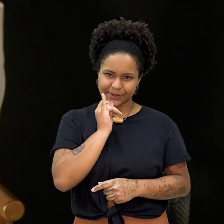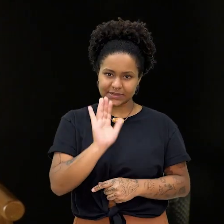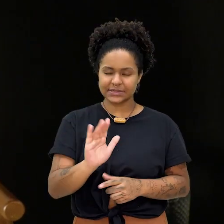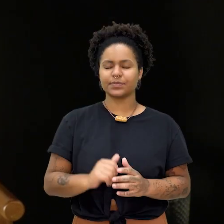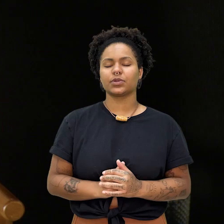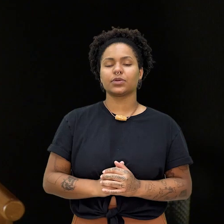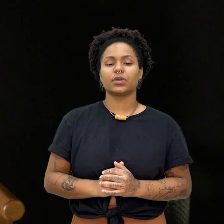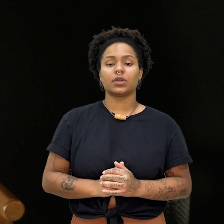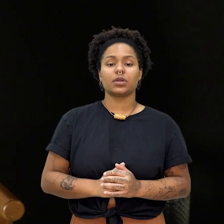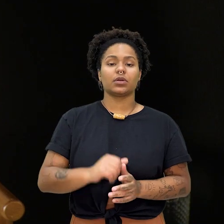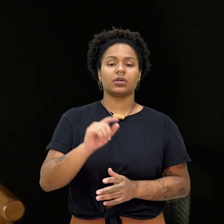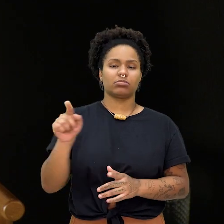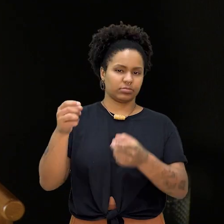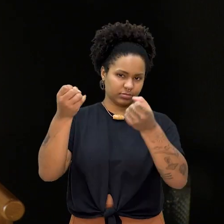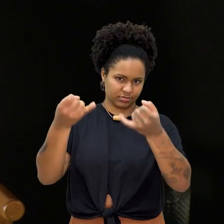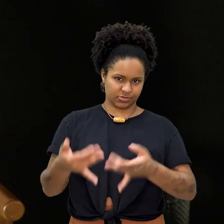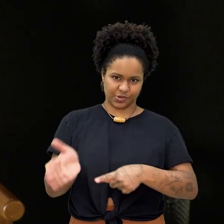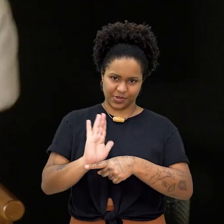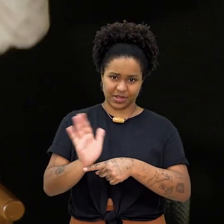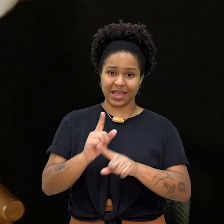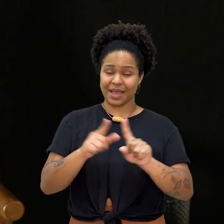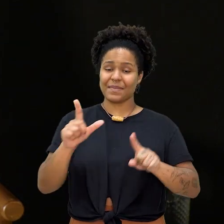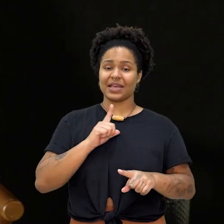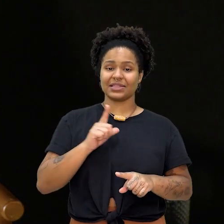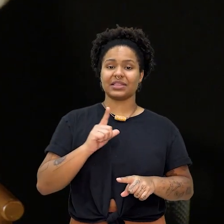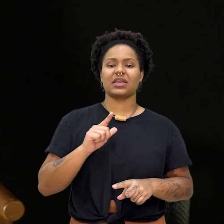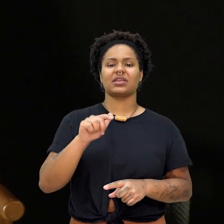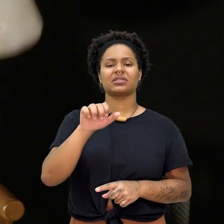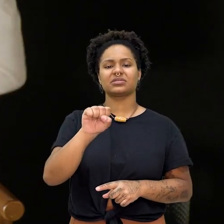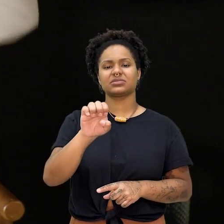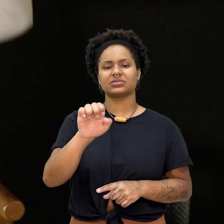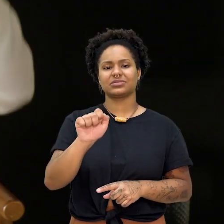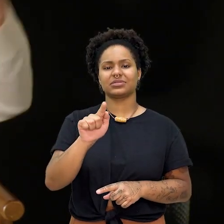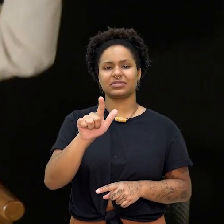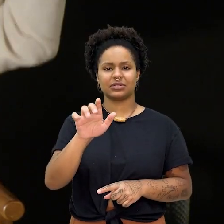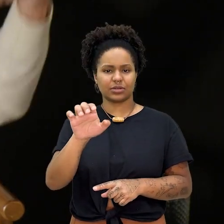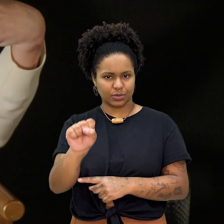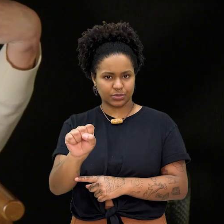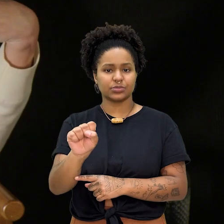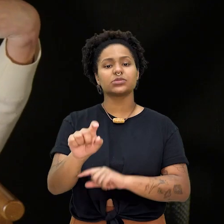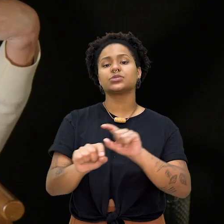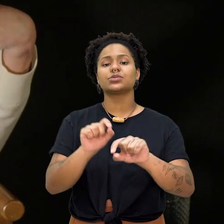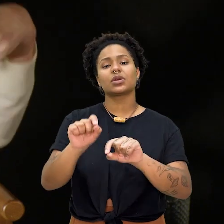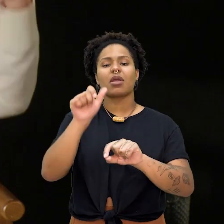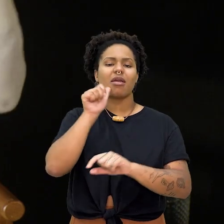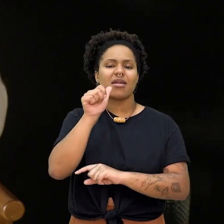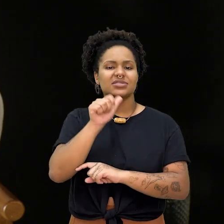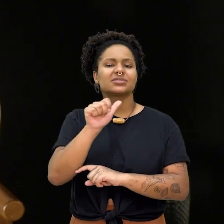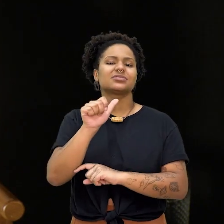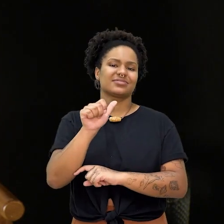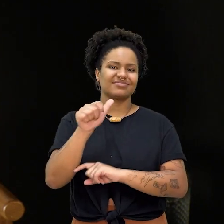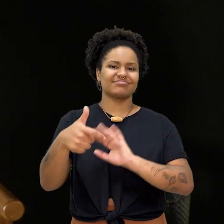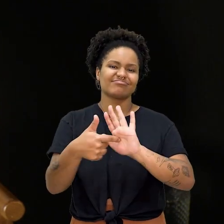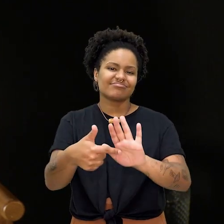exemplo, não está explicado no filme, mas tem a Cyprus, que é aquela senhora, né, que aparece.